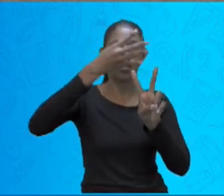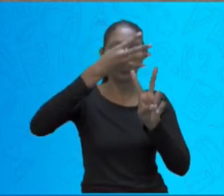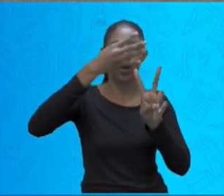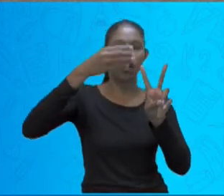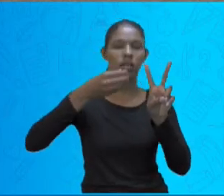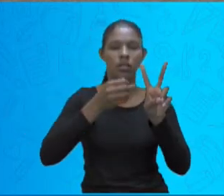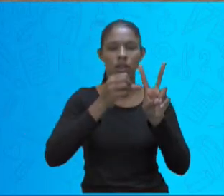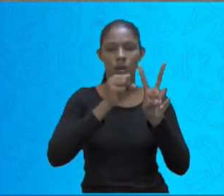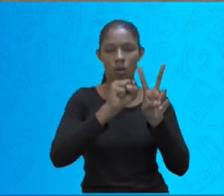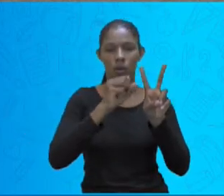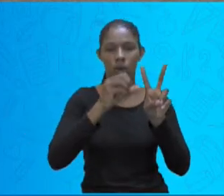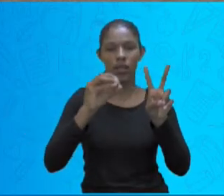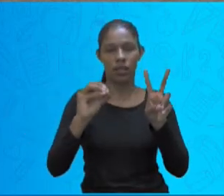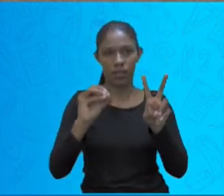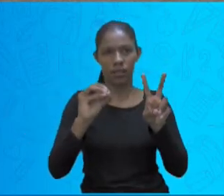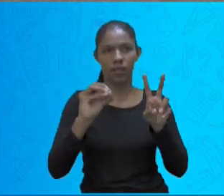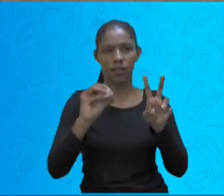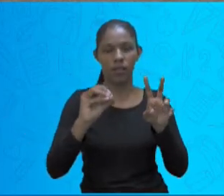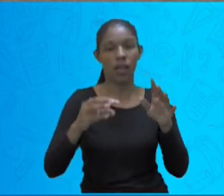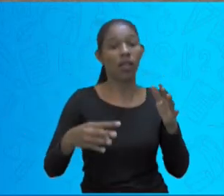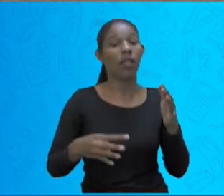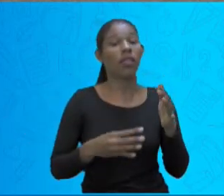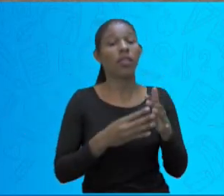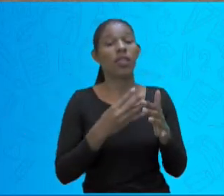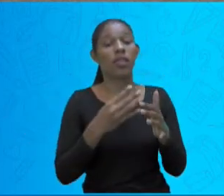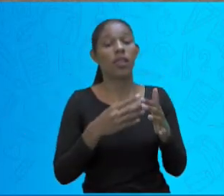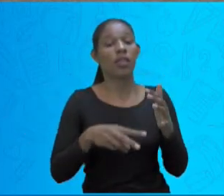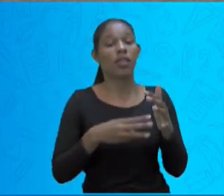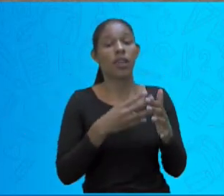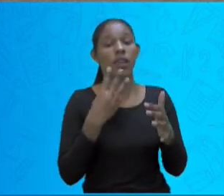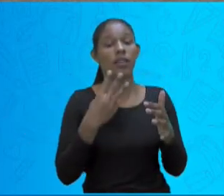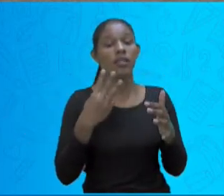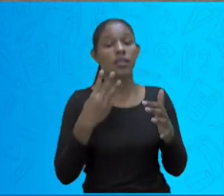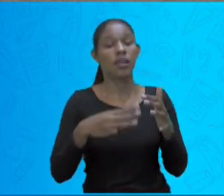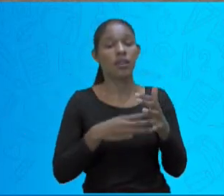80. Aplicando a terceira propriedade.